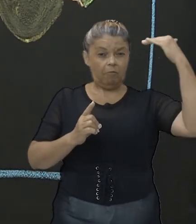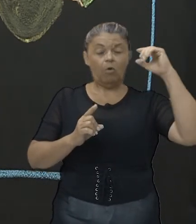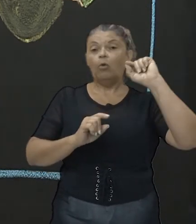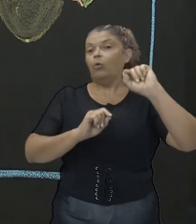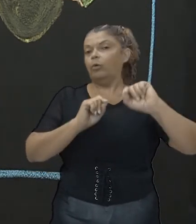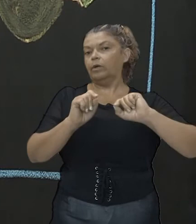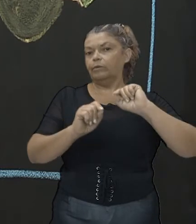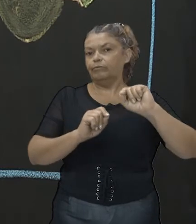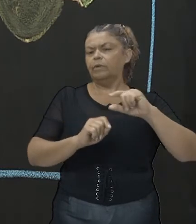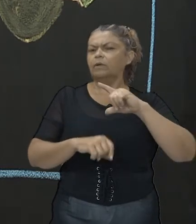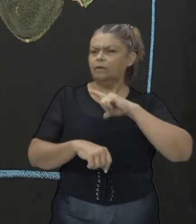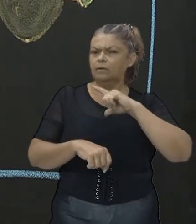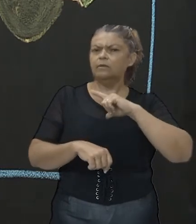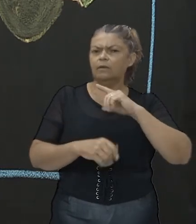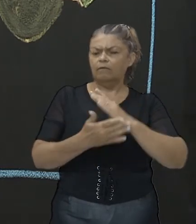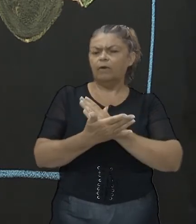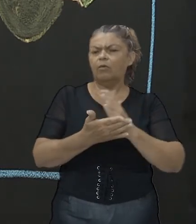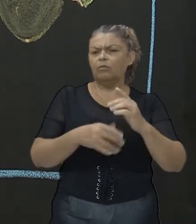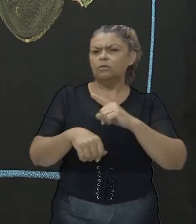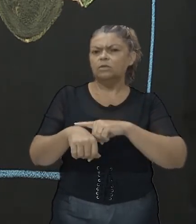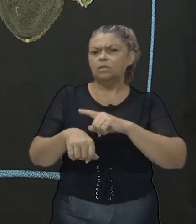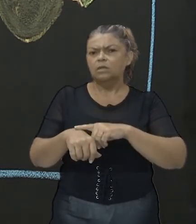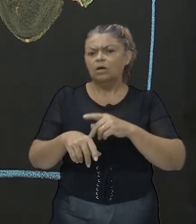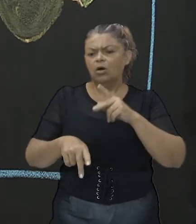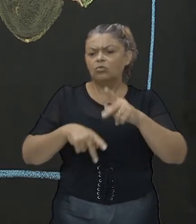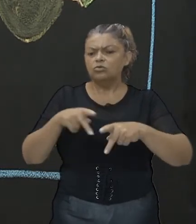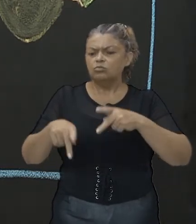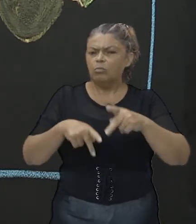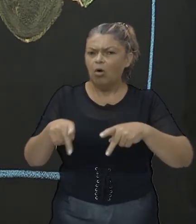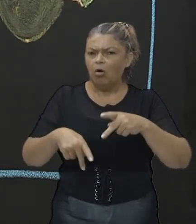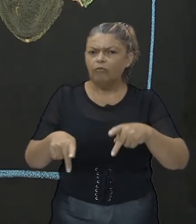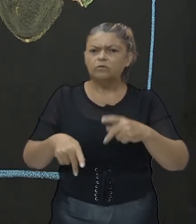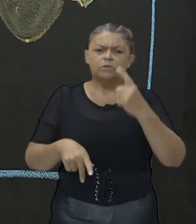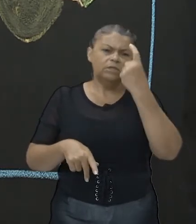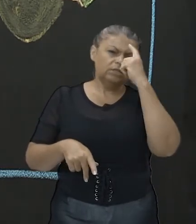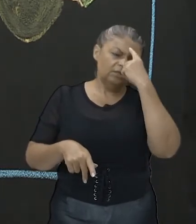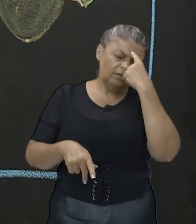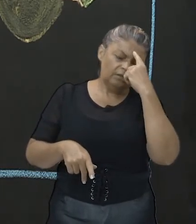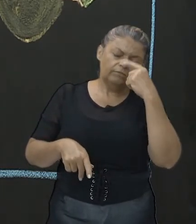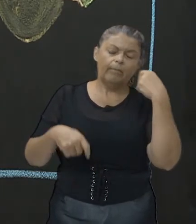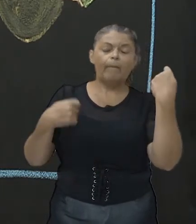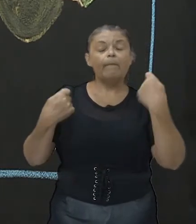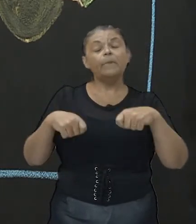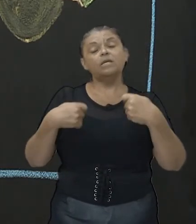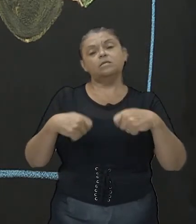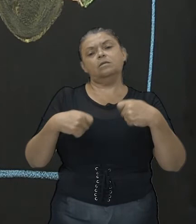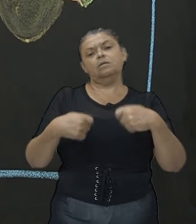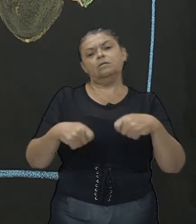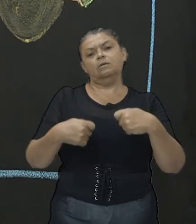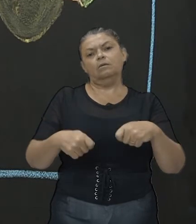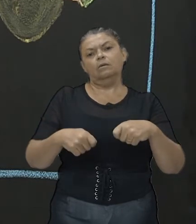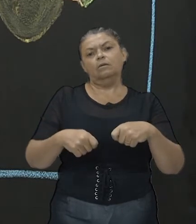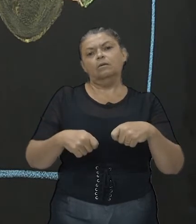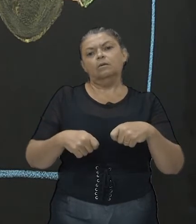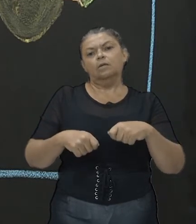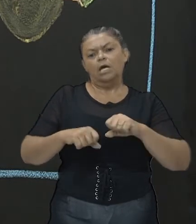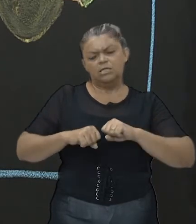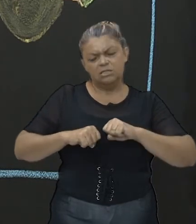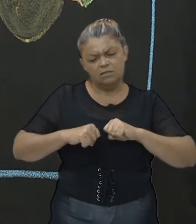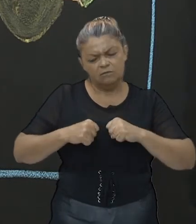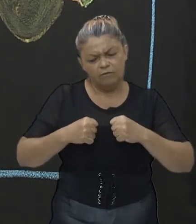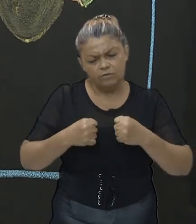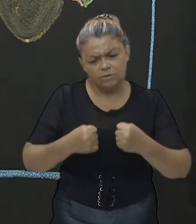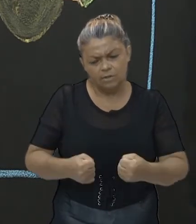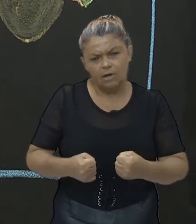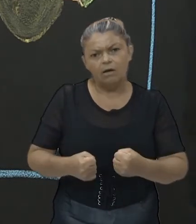a situação do qual o indiano, na religião hinduísta, precisa ser aí resignado a viver na